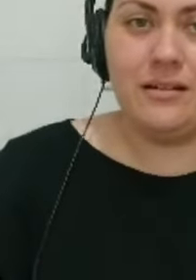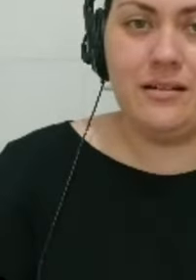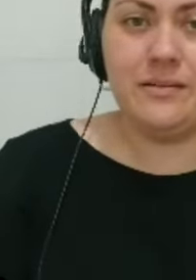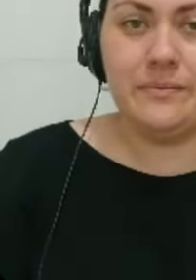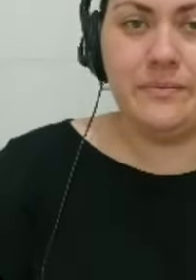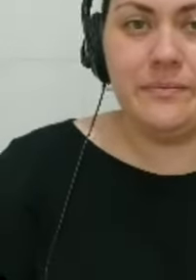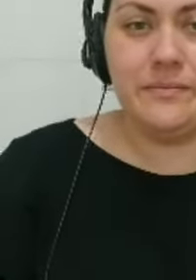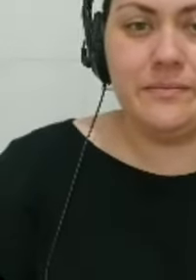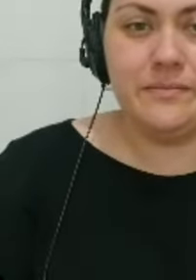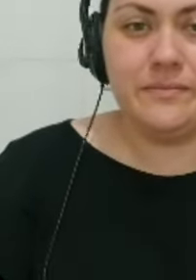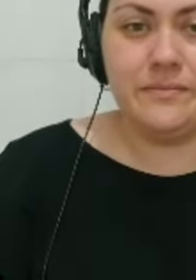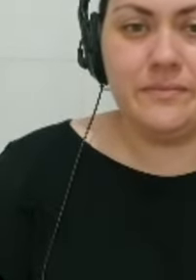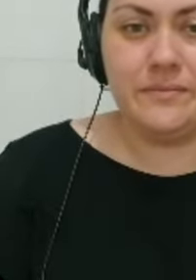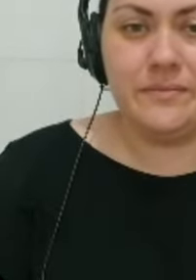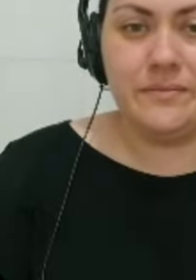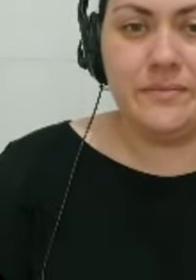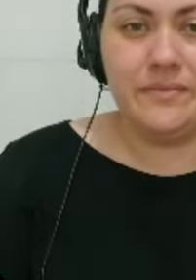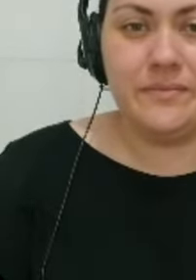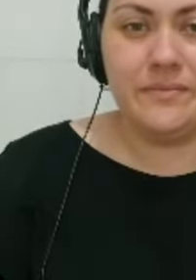botar na live.